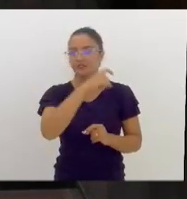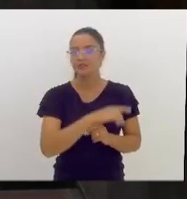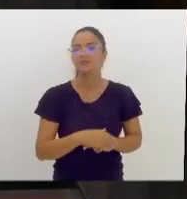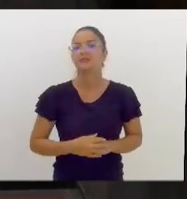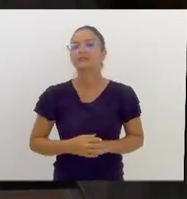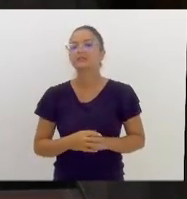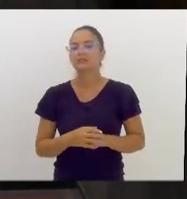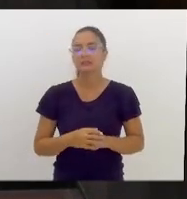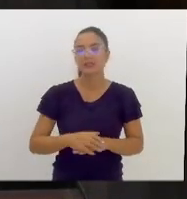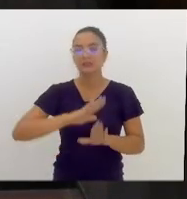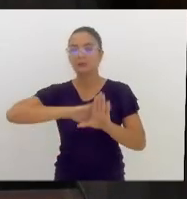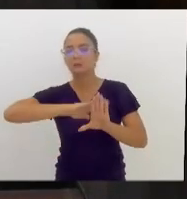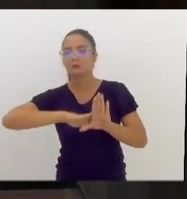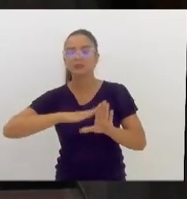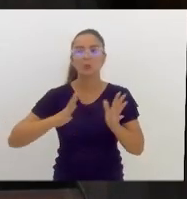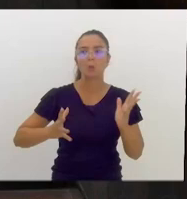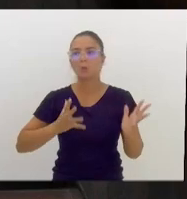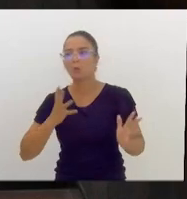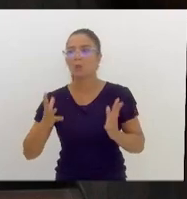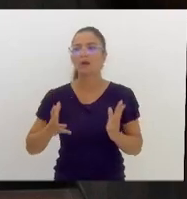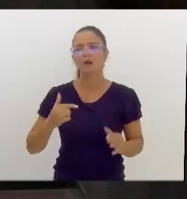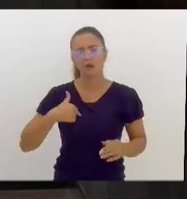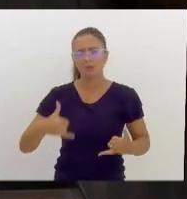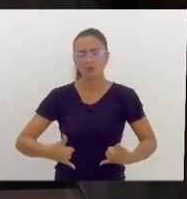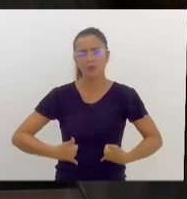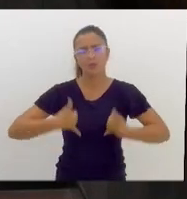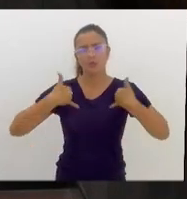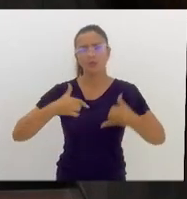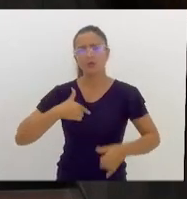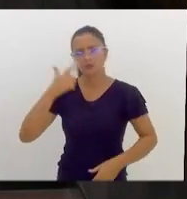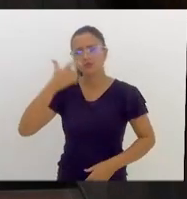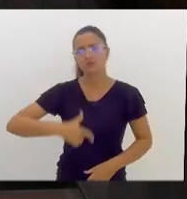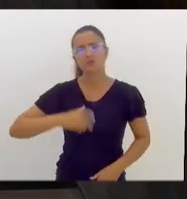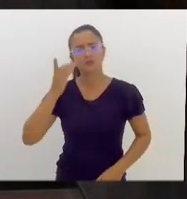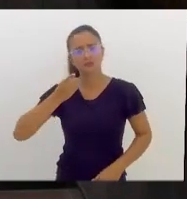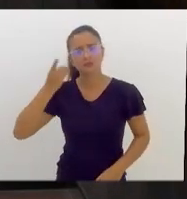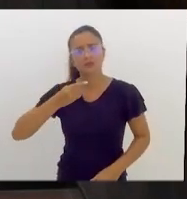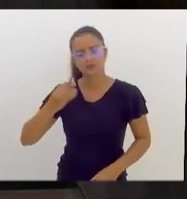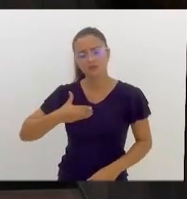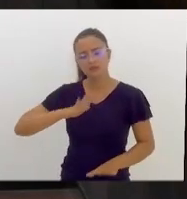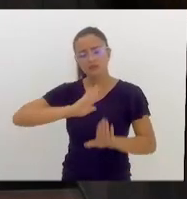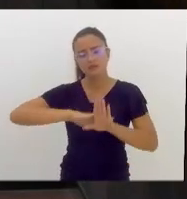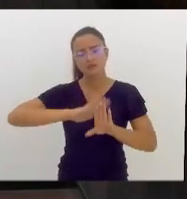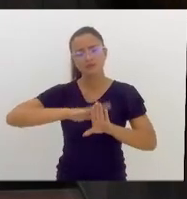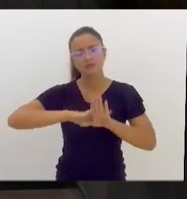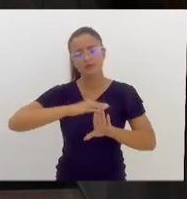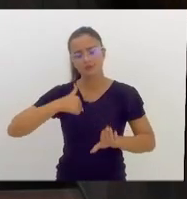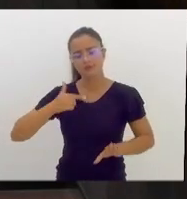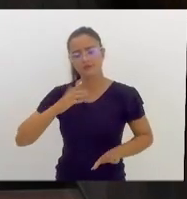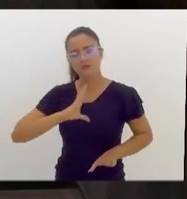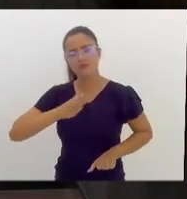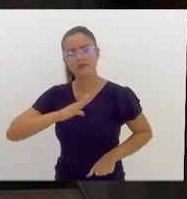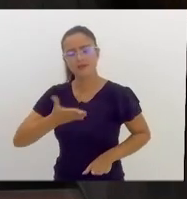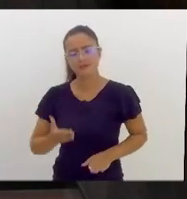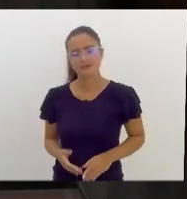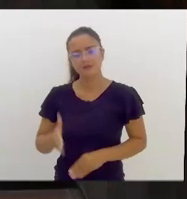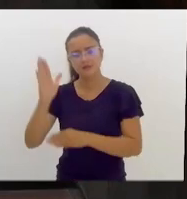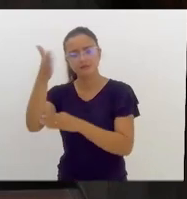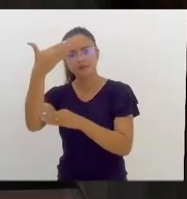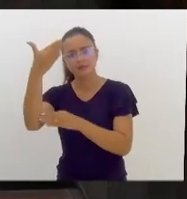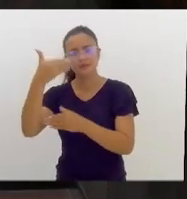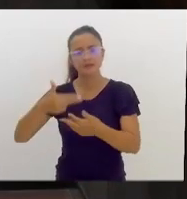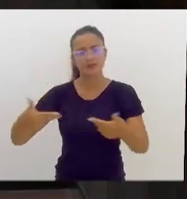efervescência ideológica. Me orgulho de ser um dos deputados que mais faz o enfrentamento ideológico nessa casa, defendendo as bandeiras e as pautas